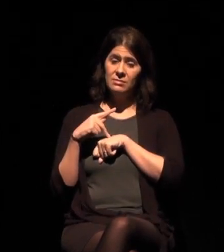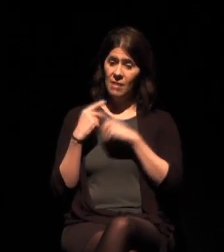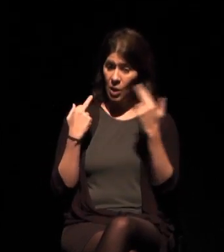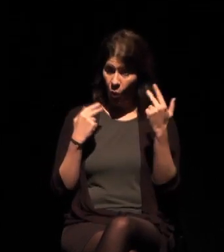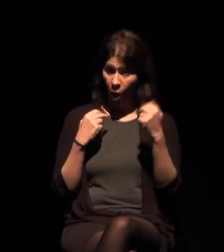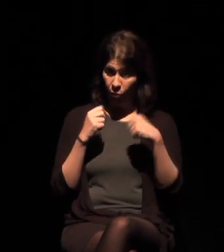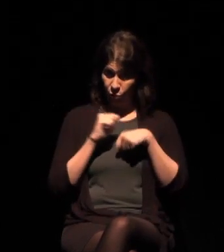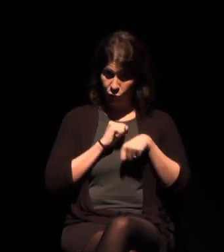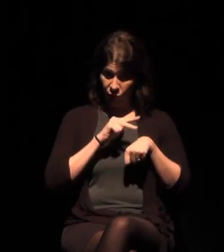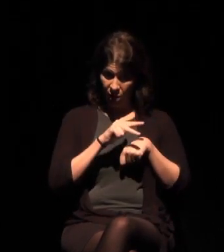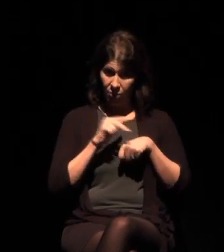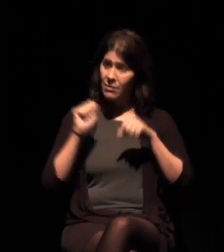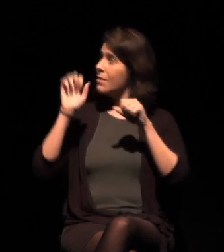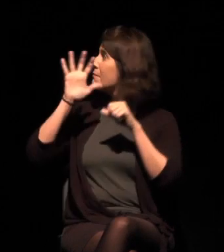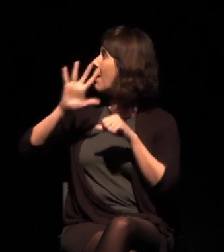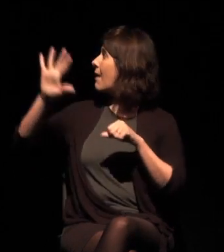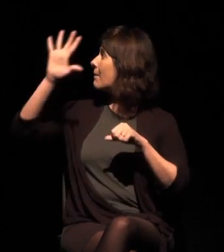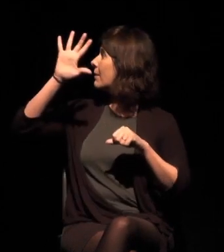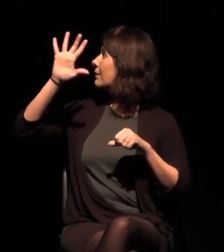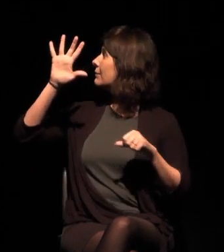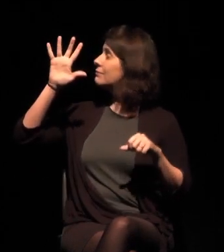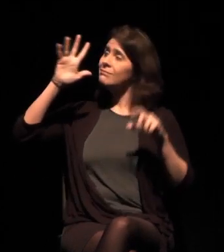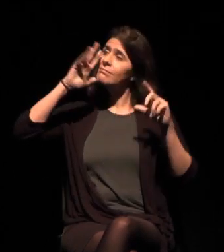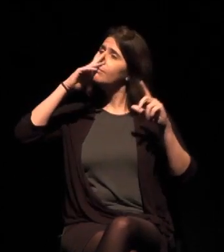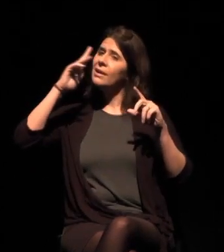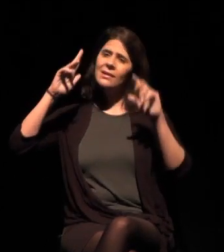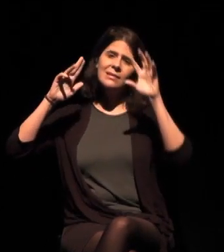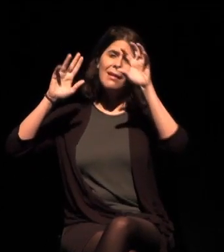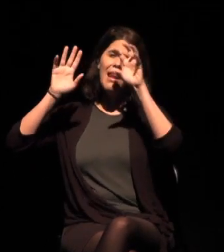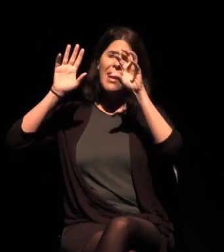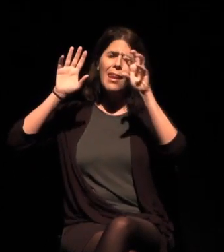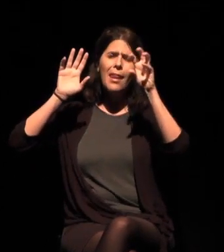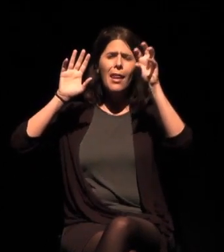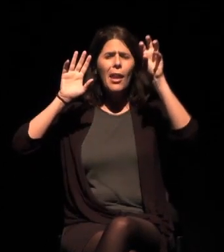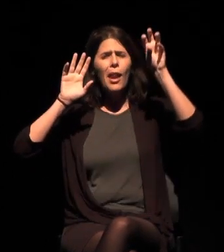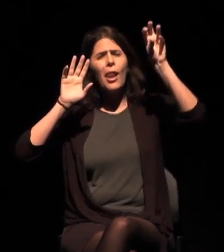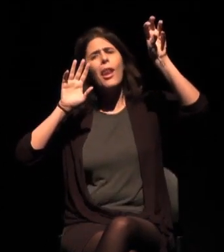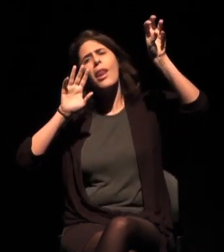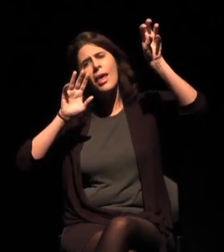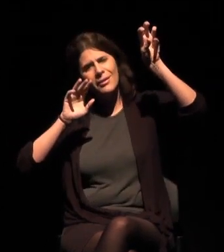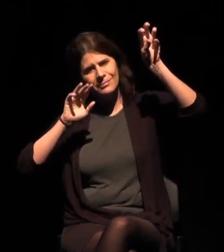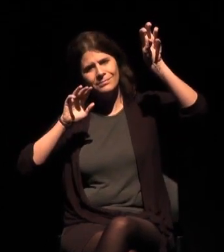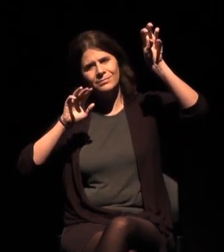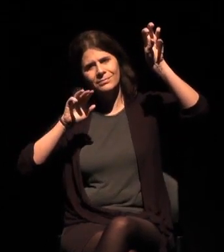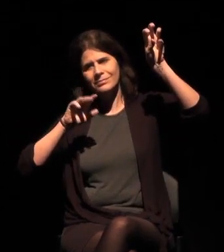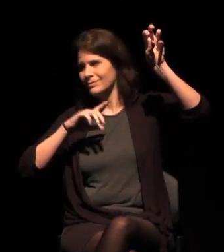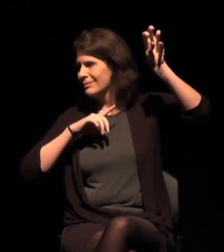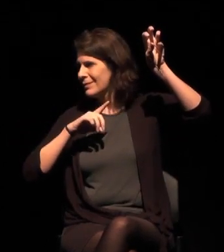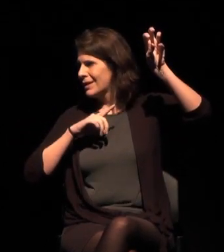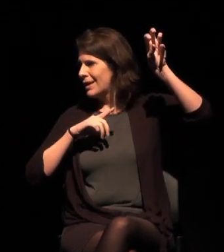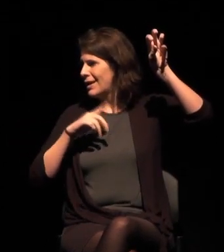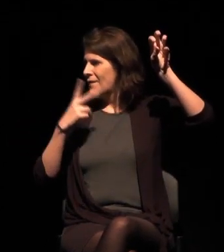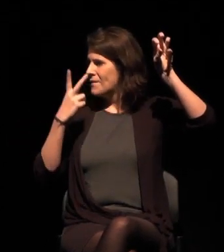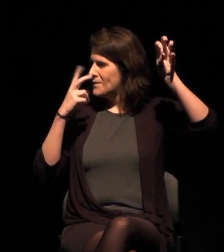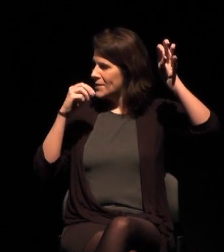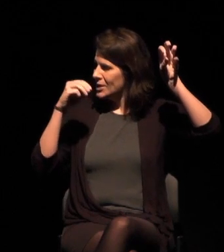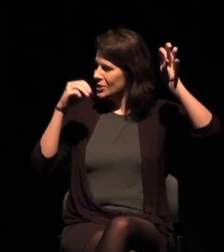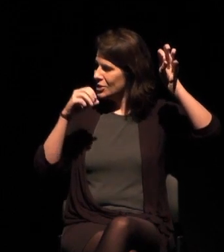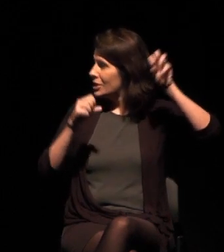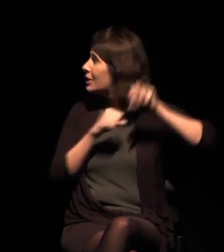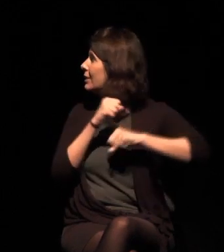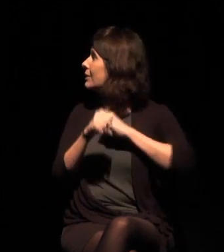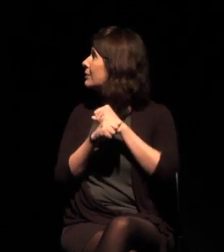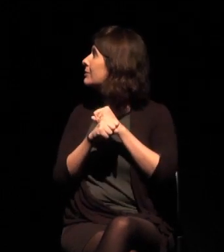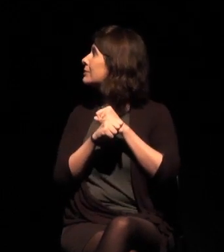varjão como nos últimos 20 30 anos criamos